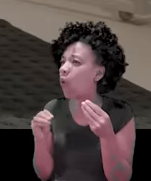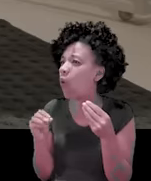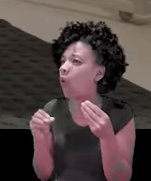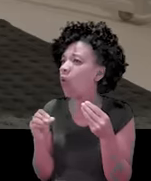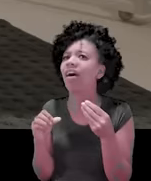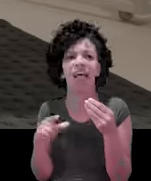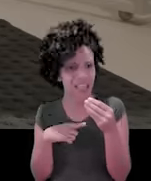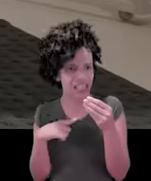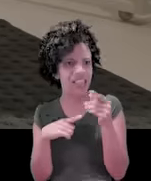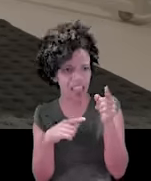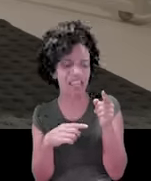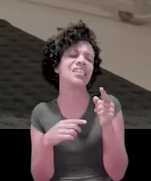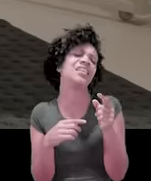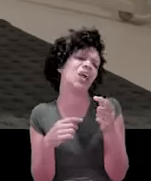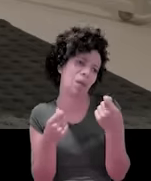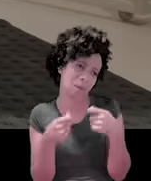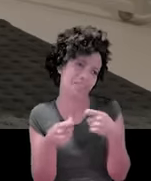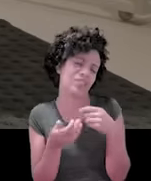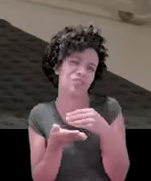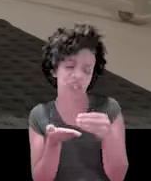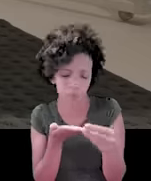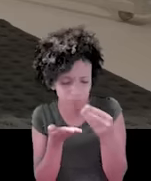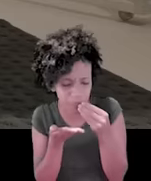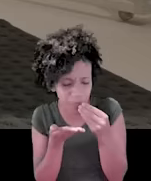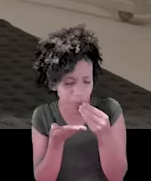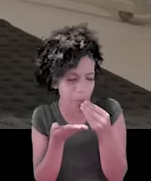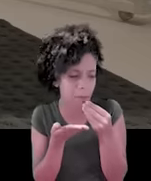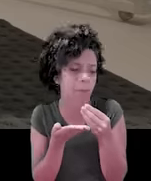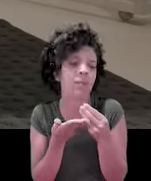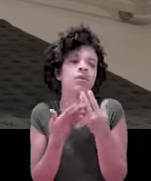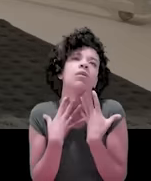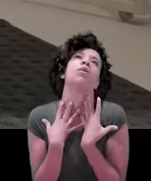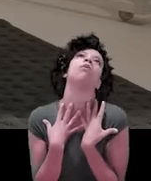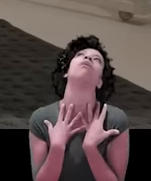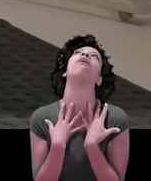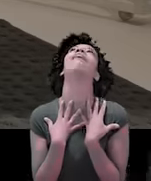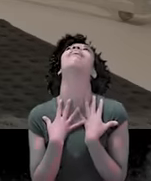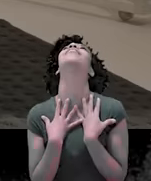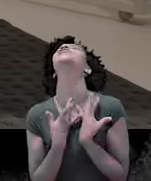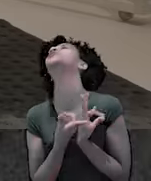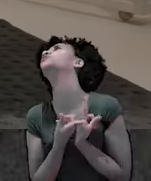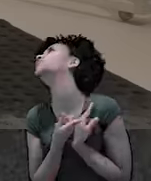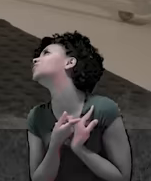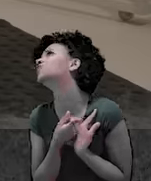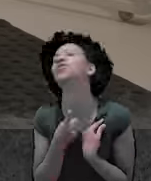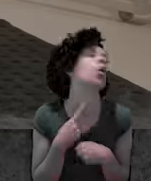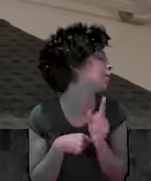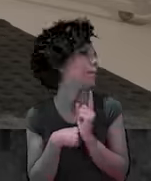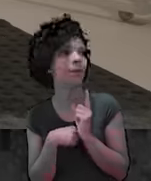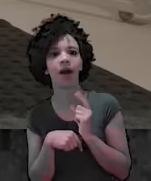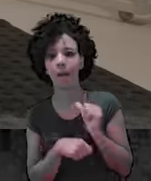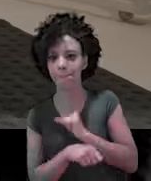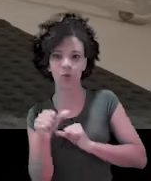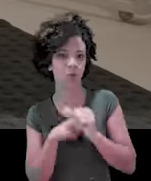aí eu tenho bem livre pequeno só botei na mão gente o o velho pensa que eu